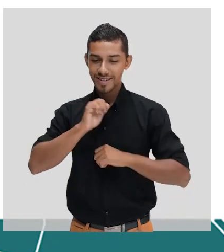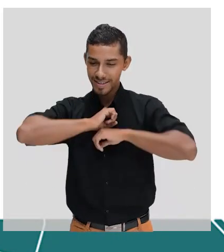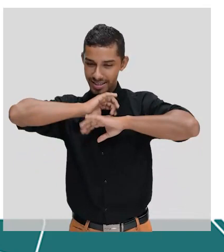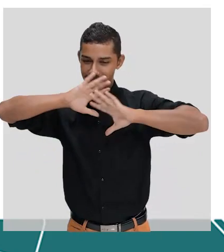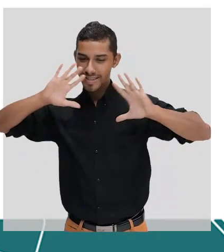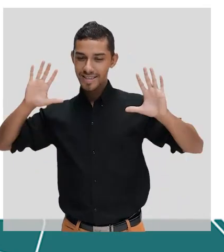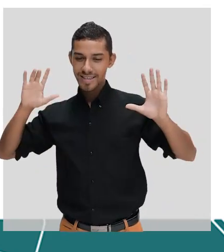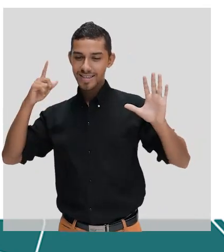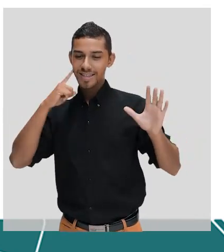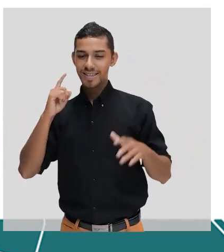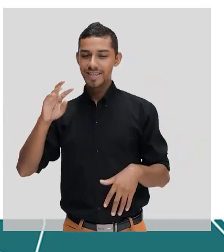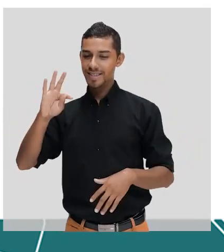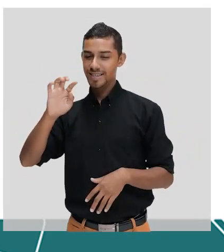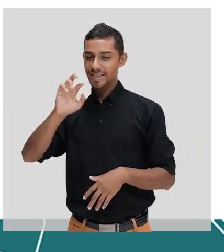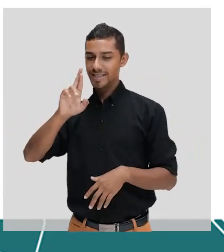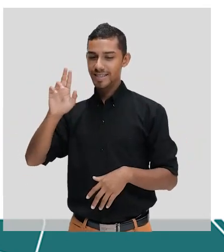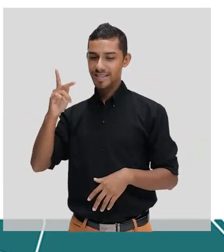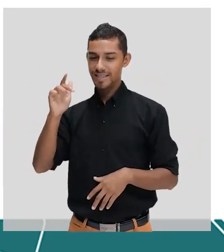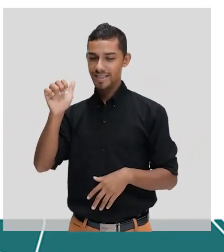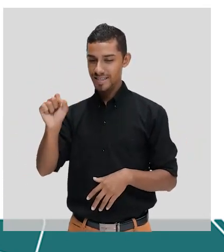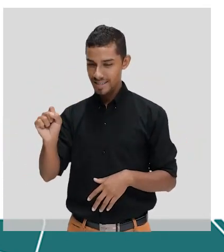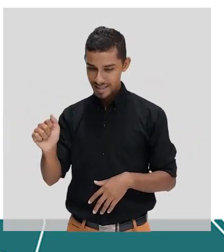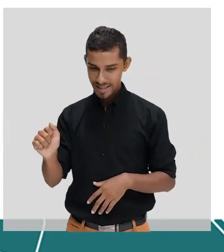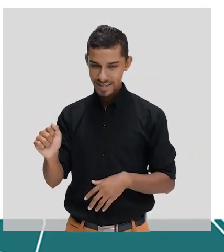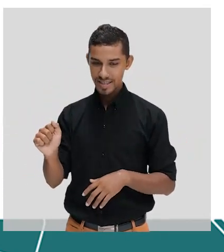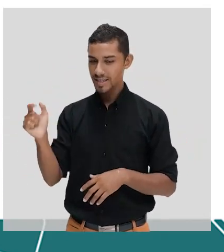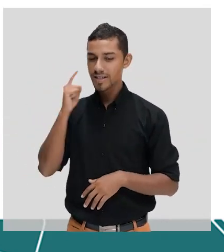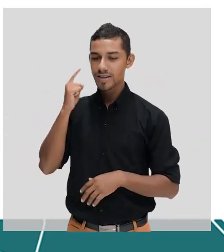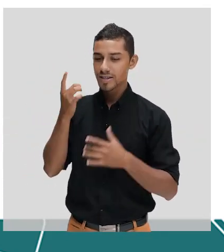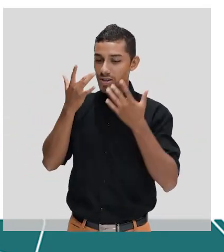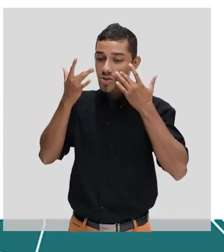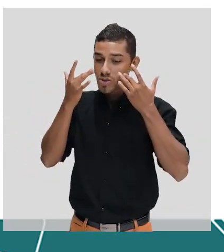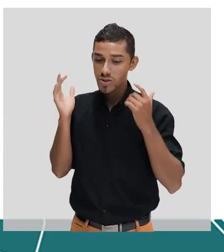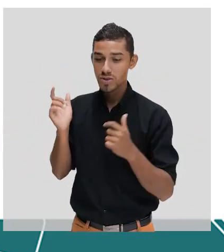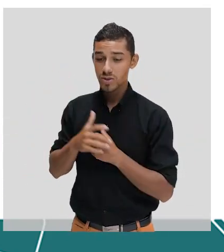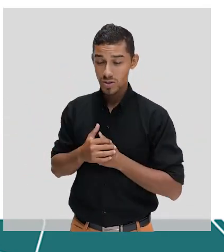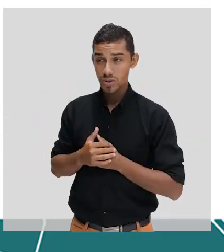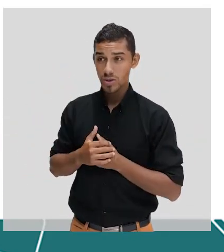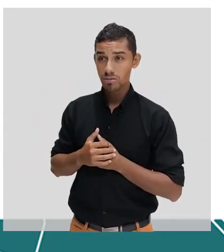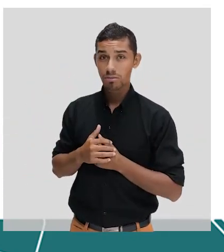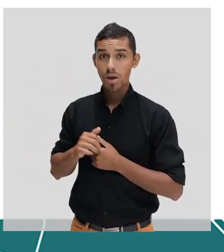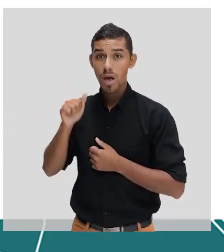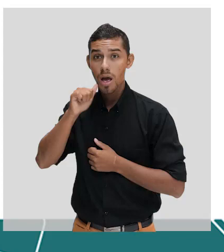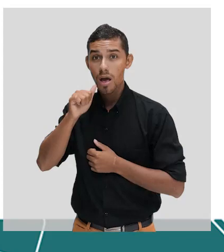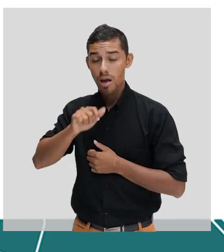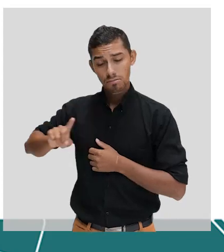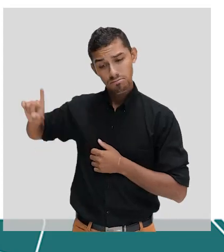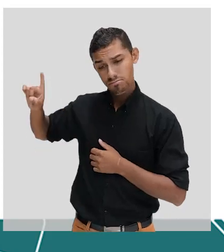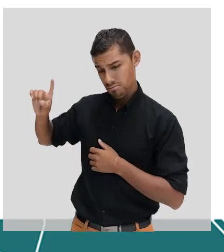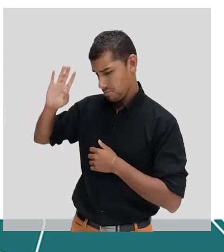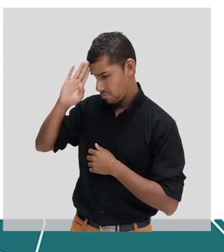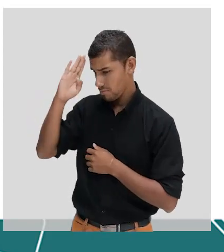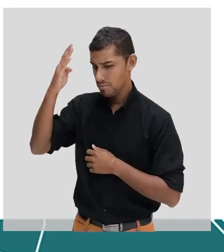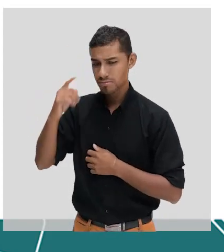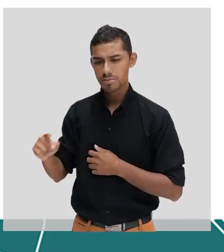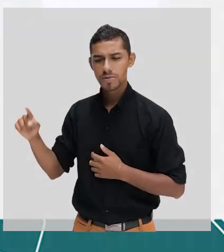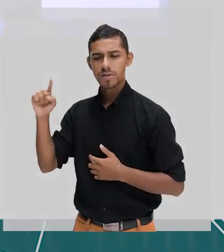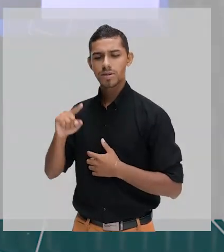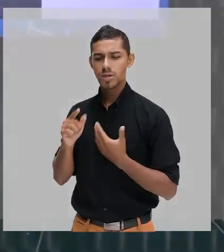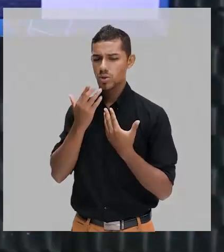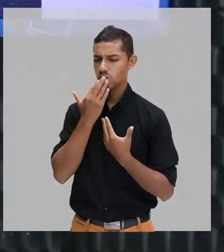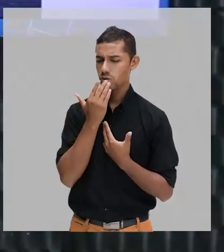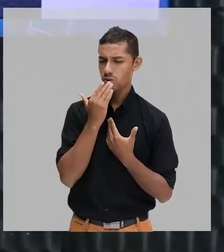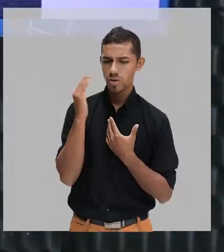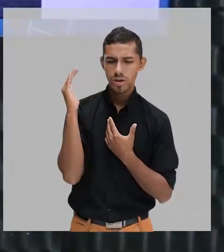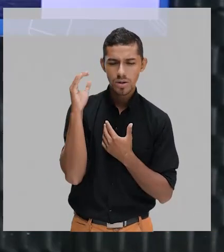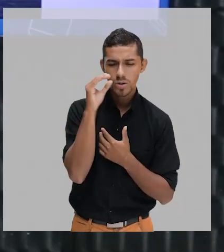claro, por exemplo, na Thérèse Racan, que é uma peça que eu estou mostrando aqui para vocês, onde a personagem principal se destaca numa cor fria em relação aos outros, são brancos,